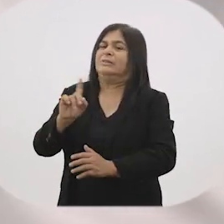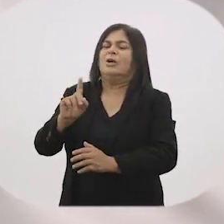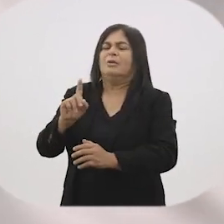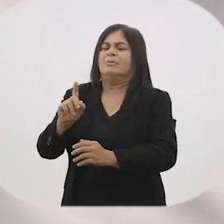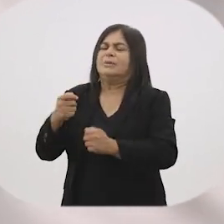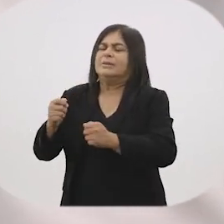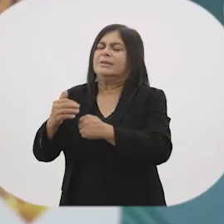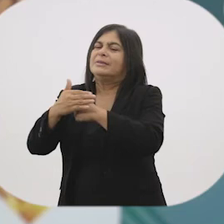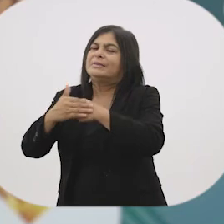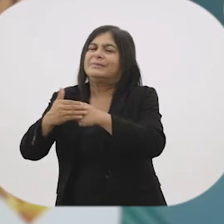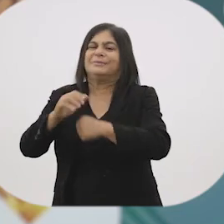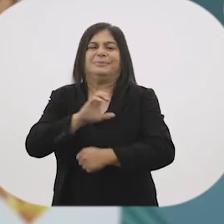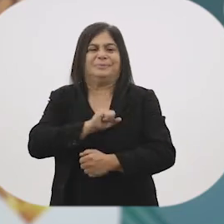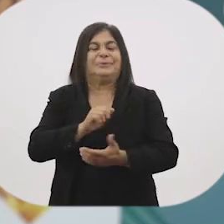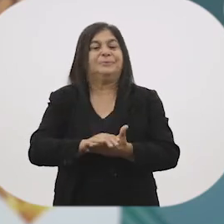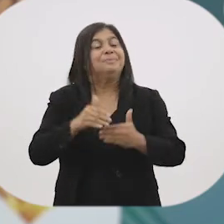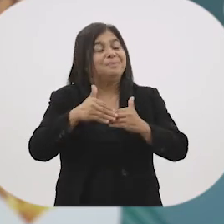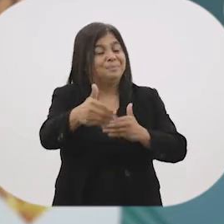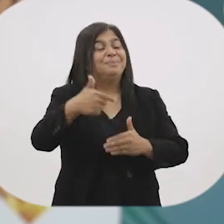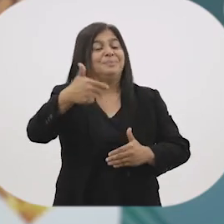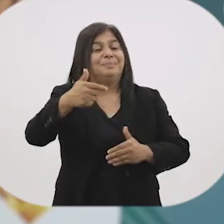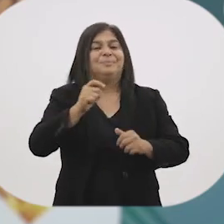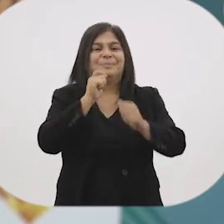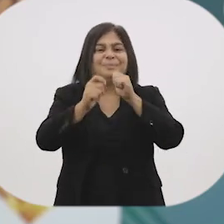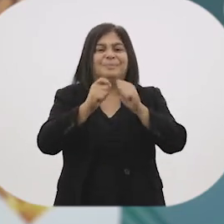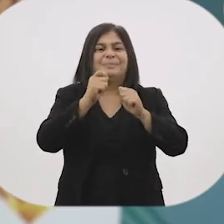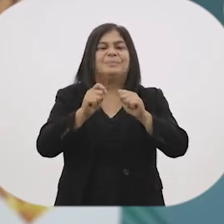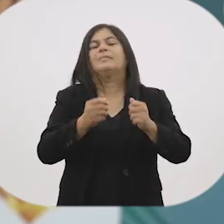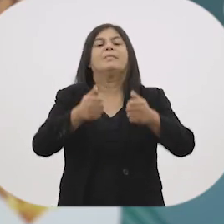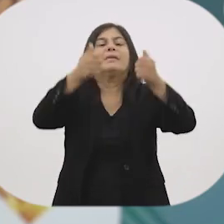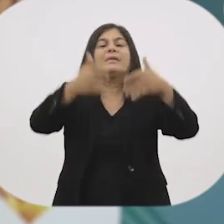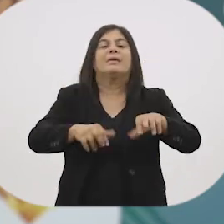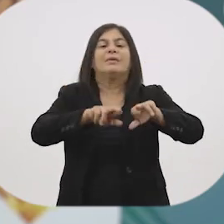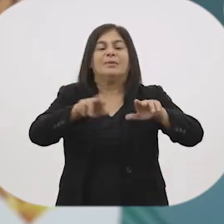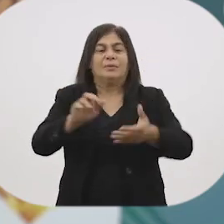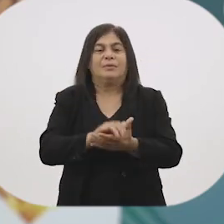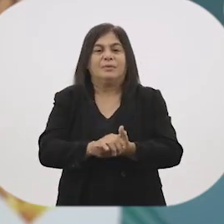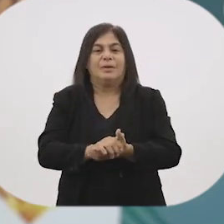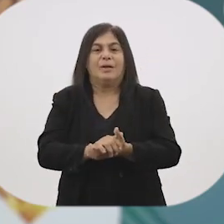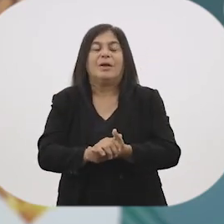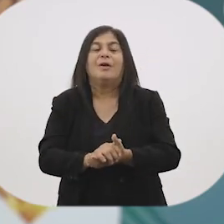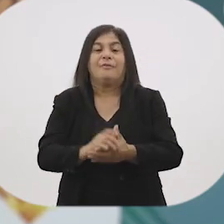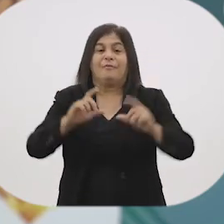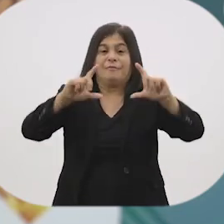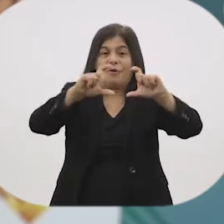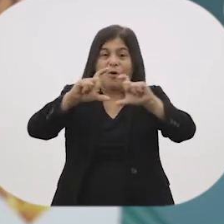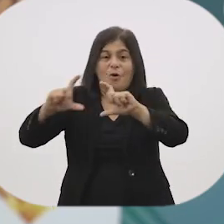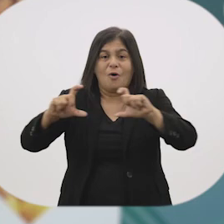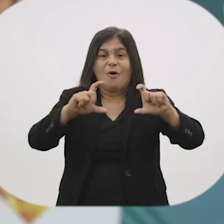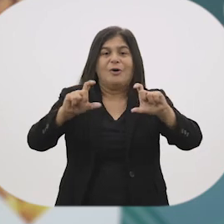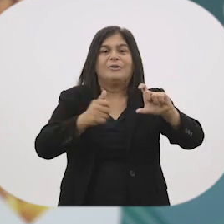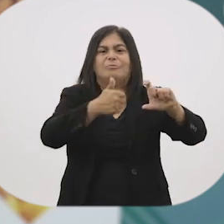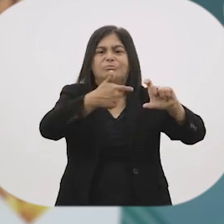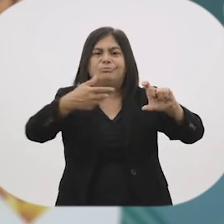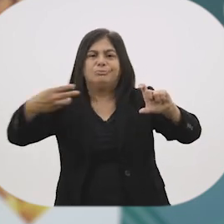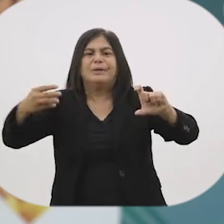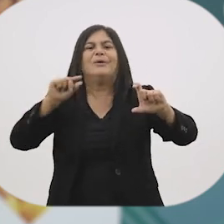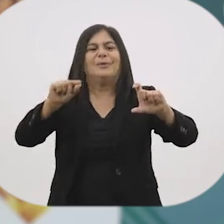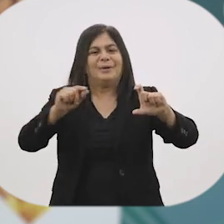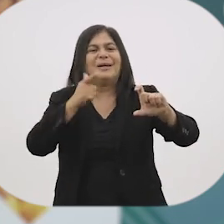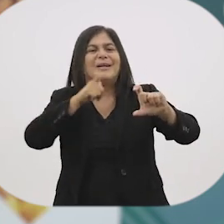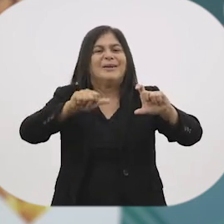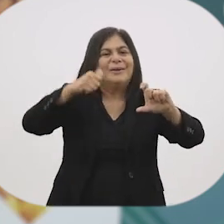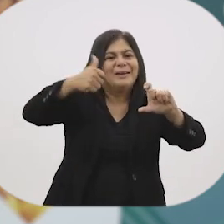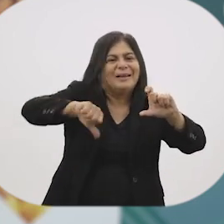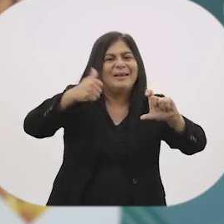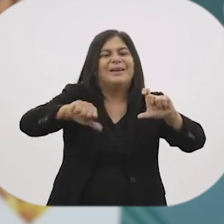carinho e amor no próximo bloco não perca a reportagem sobre a premiação do concurso de fotografia e sobre o balanço da